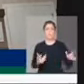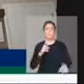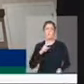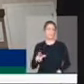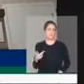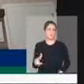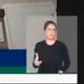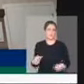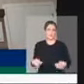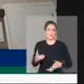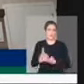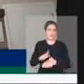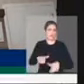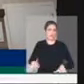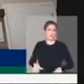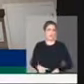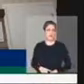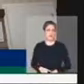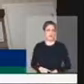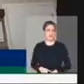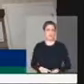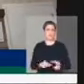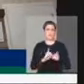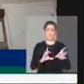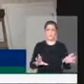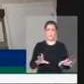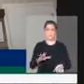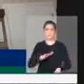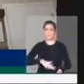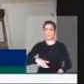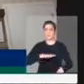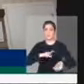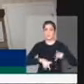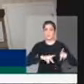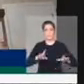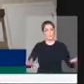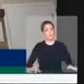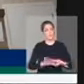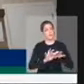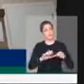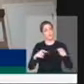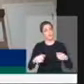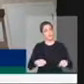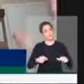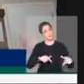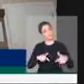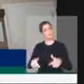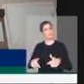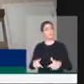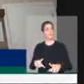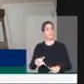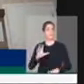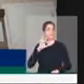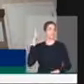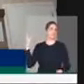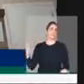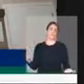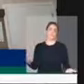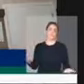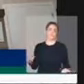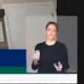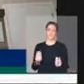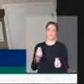que os democratas o campo popular possa significar e buscar uma saída para a crise do brasil